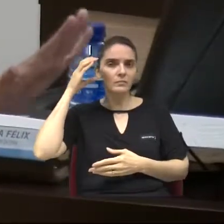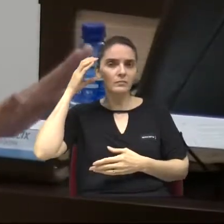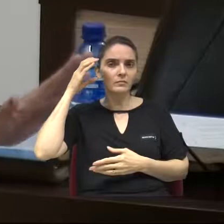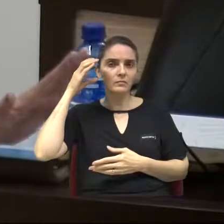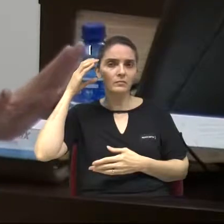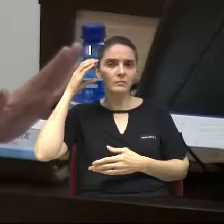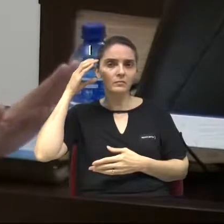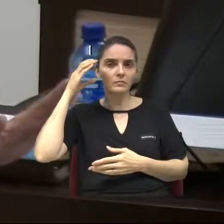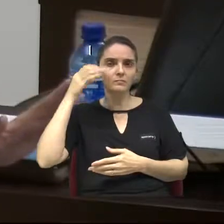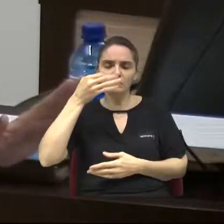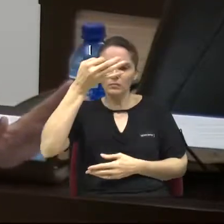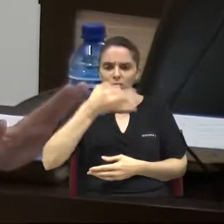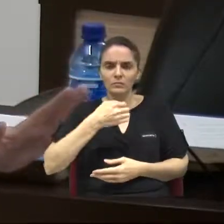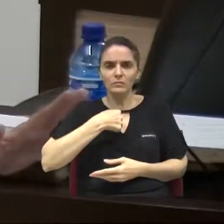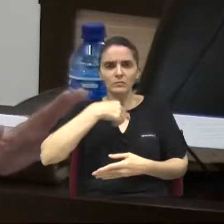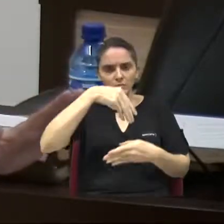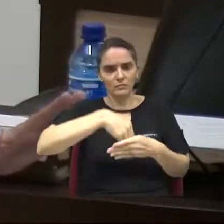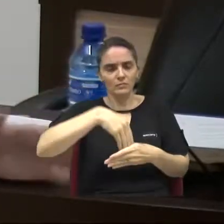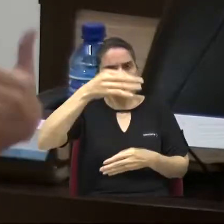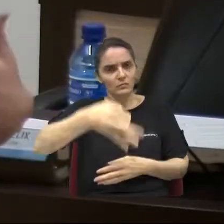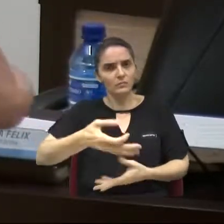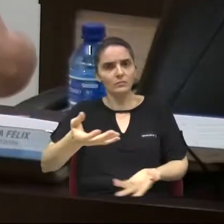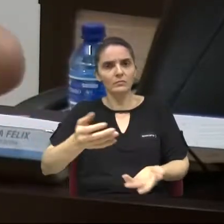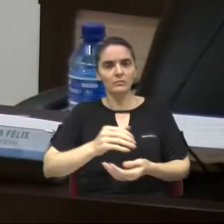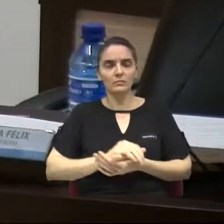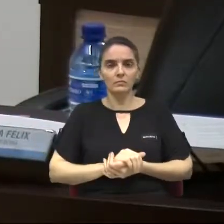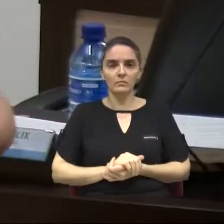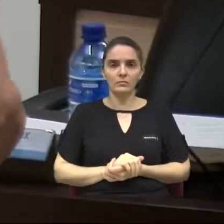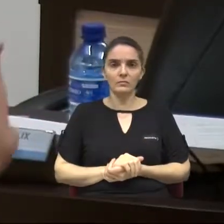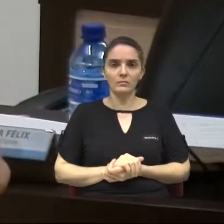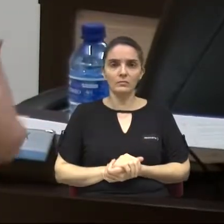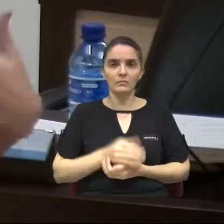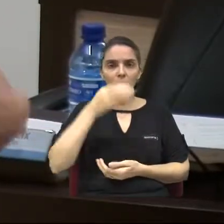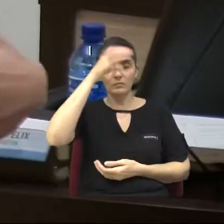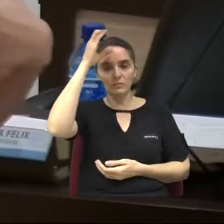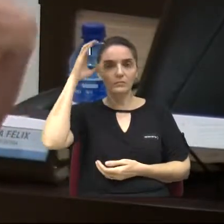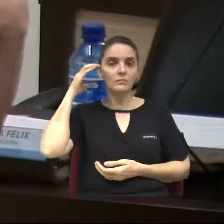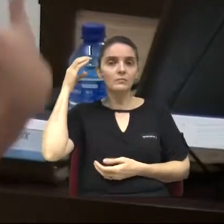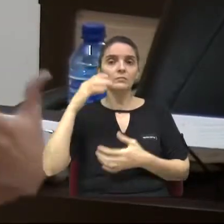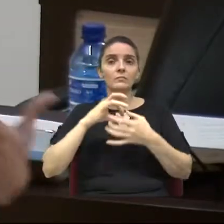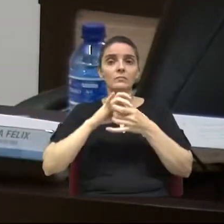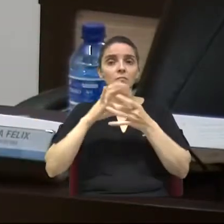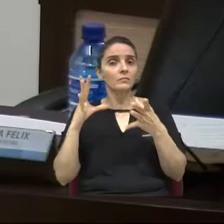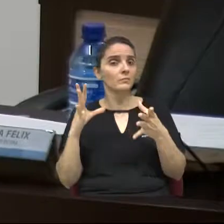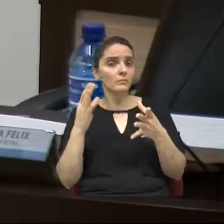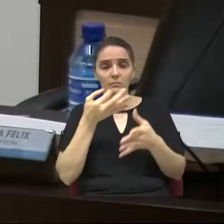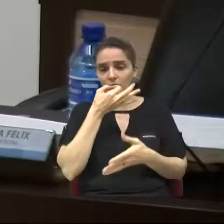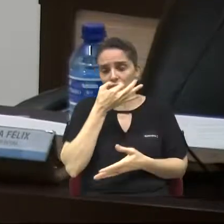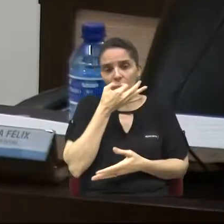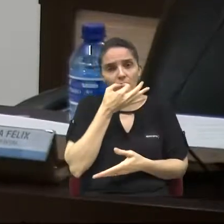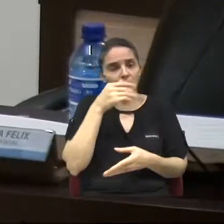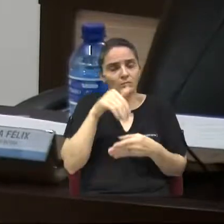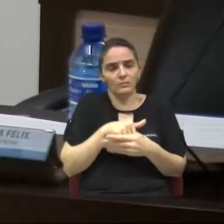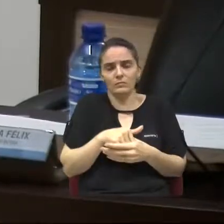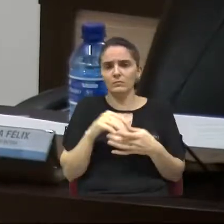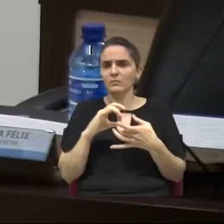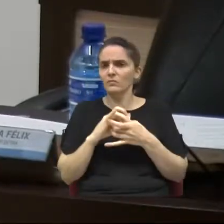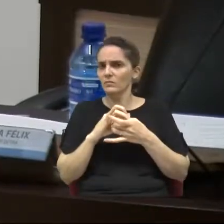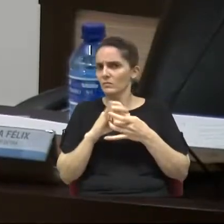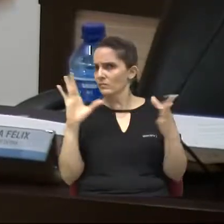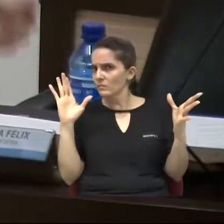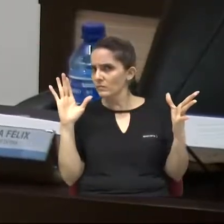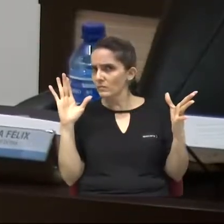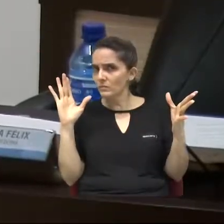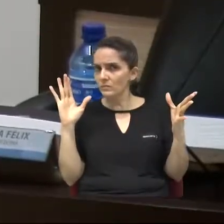estou convicta do meu voto. Eu me utilizei do livre convencimento do meu voto. Mas